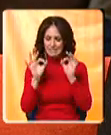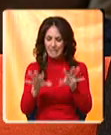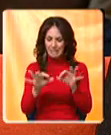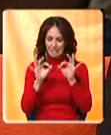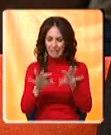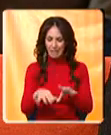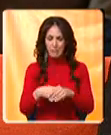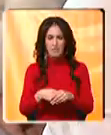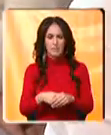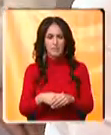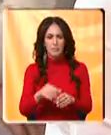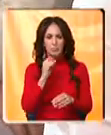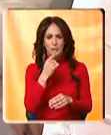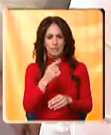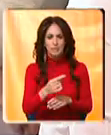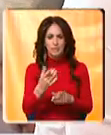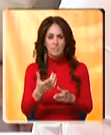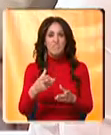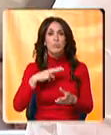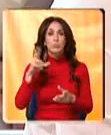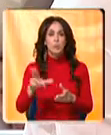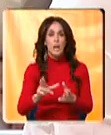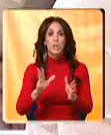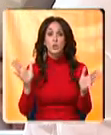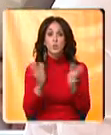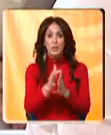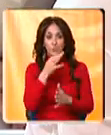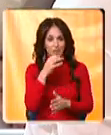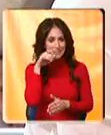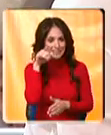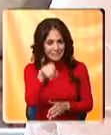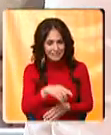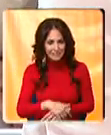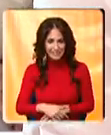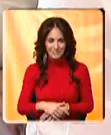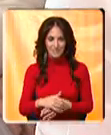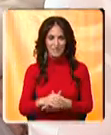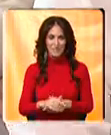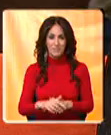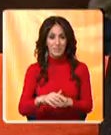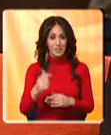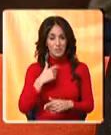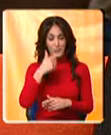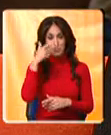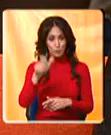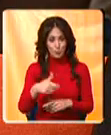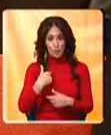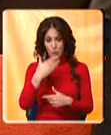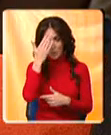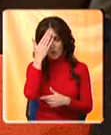Deixe-me dizer-lhe que pôs um país inteiro a falar de si. Boa! Eu sou das pessoas que